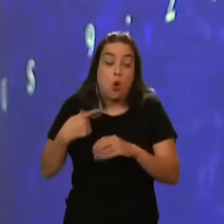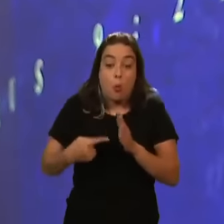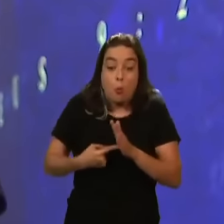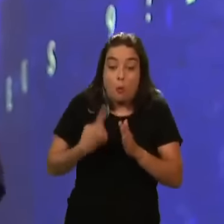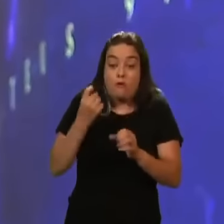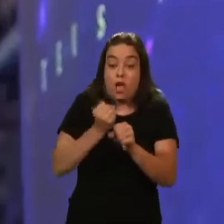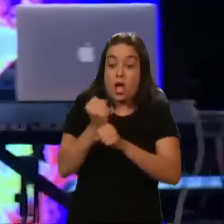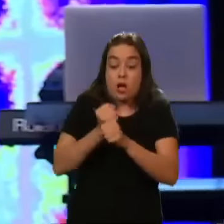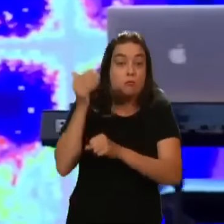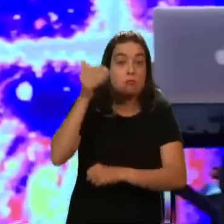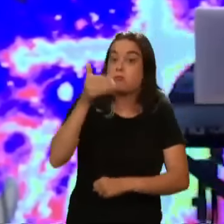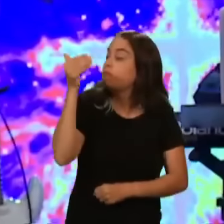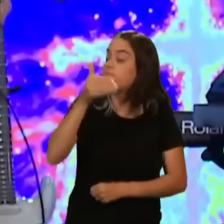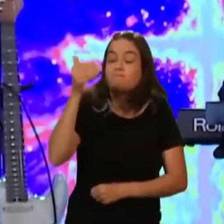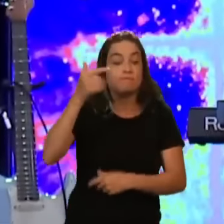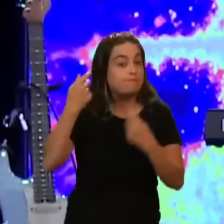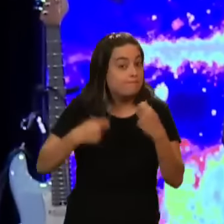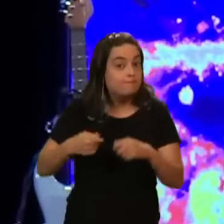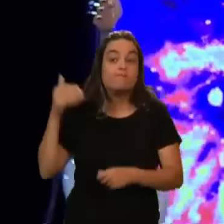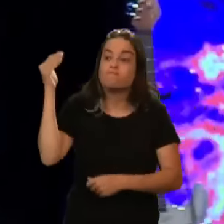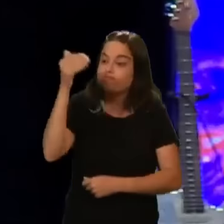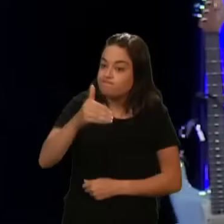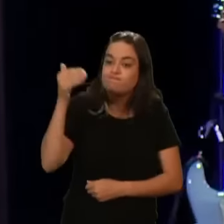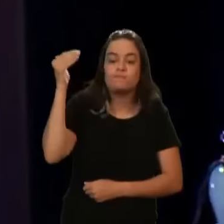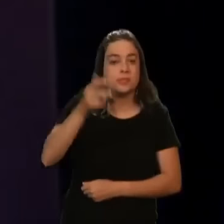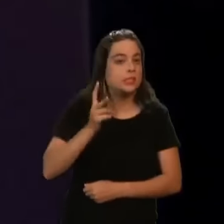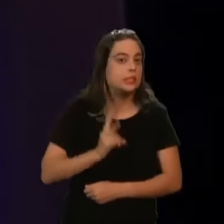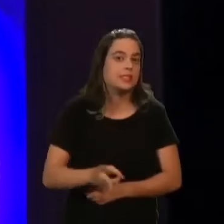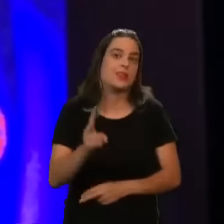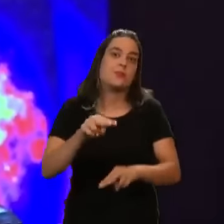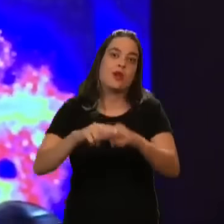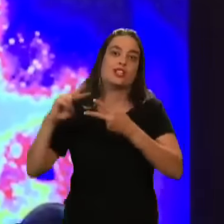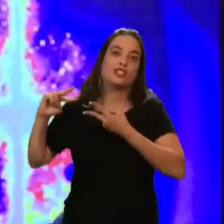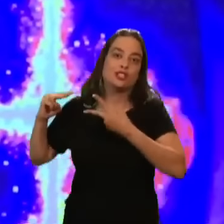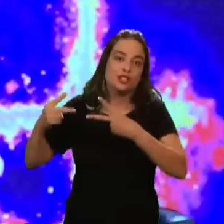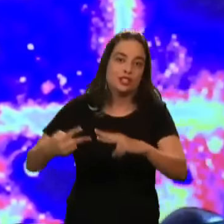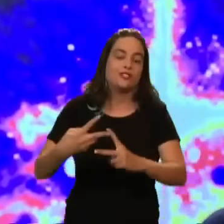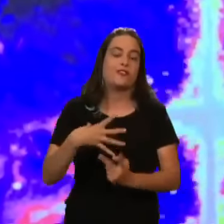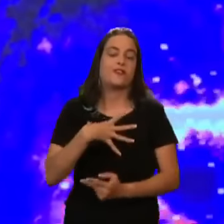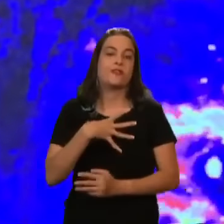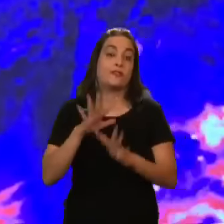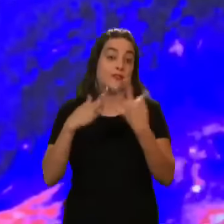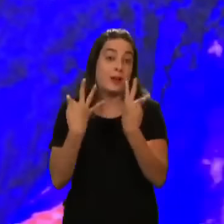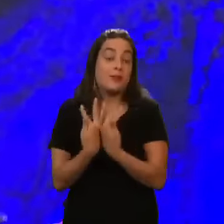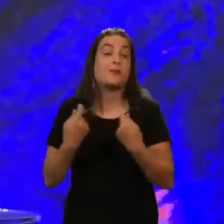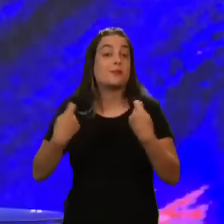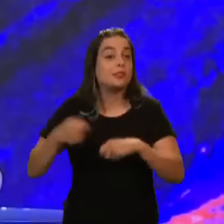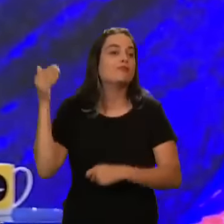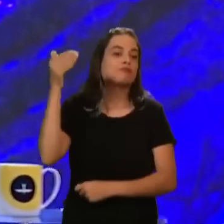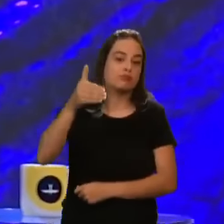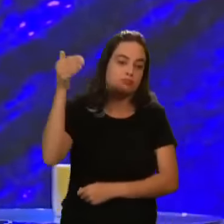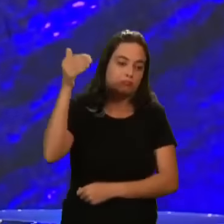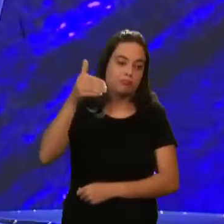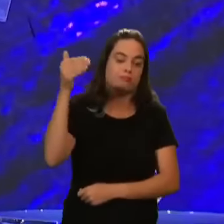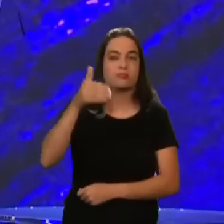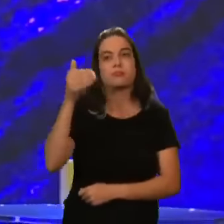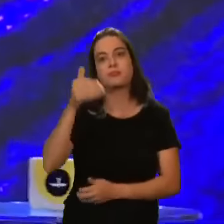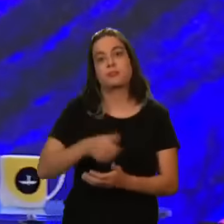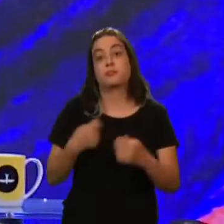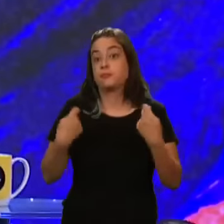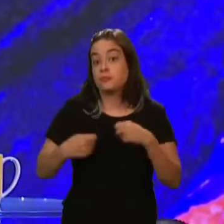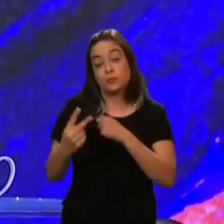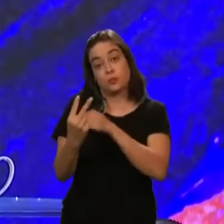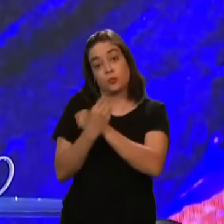ano. Por ter essa genética lá da família, eu tenho que ir mais vezes. Eu tenho que